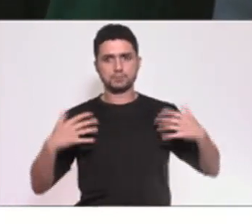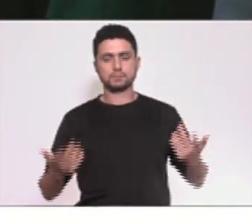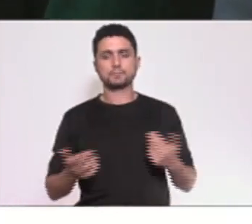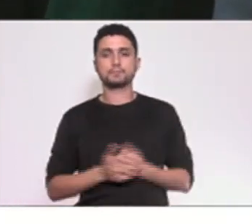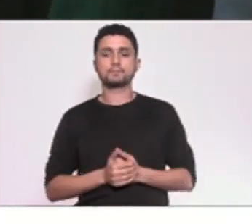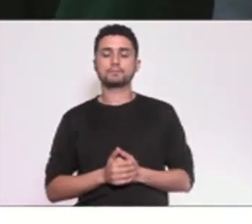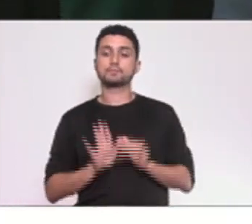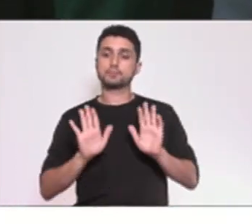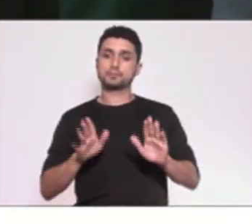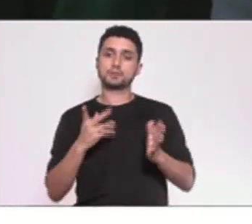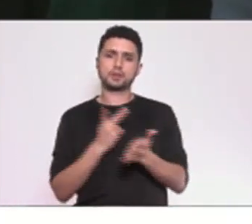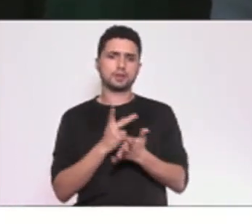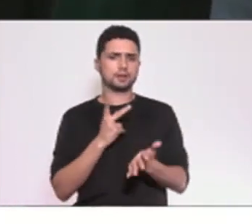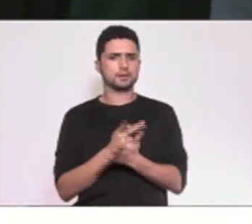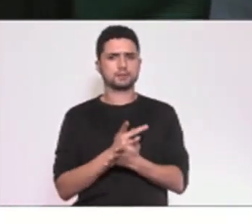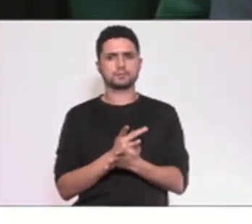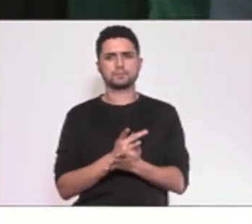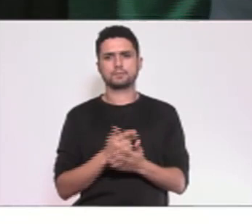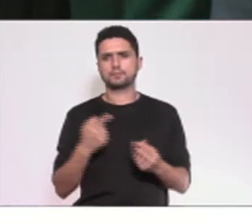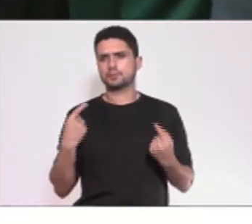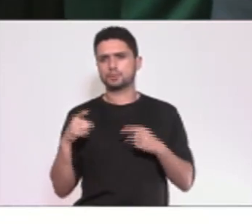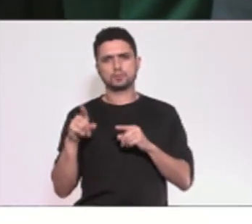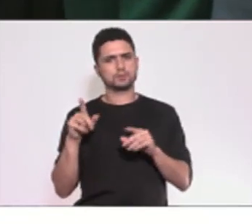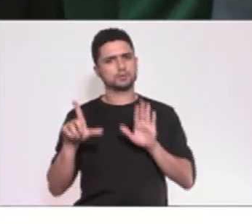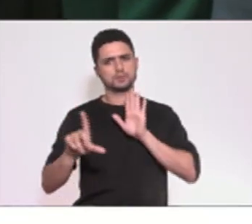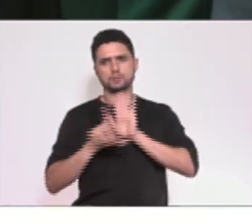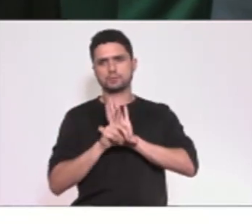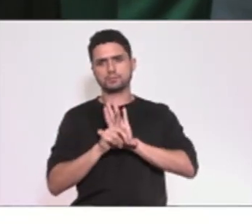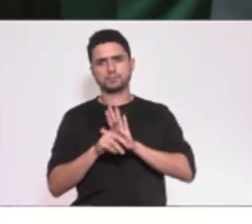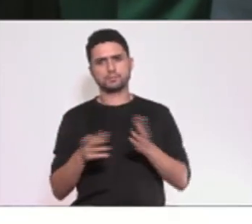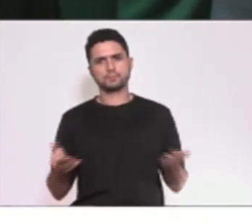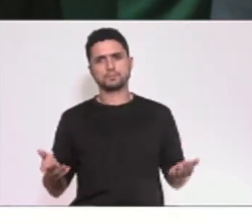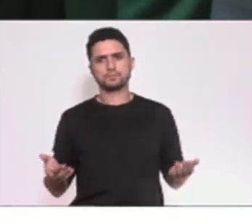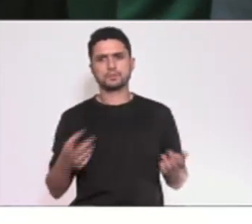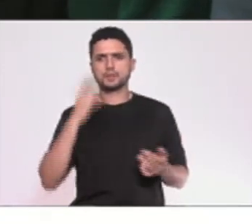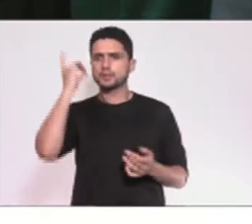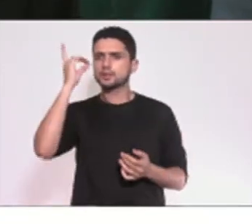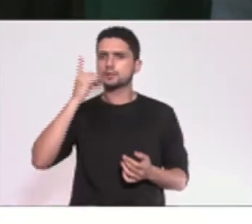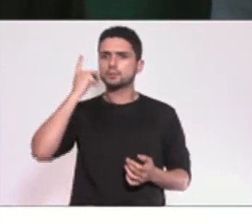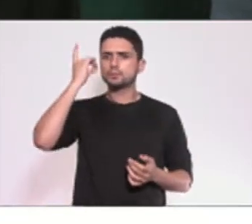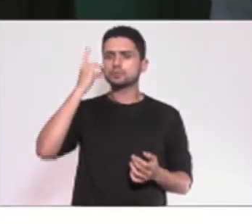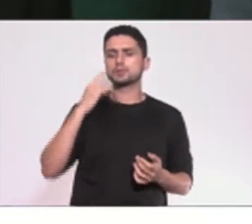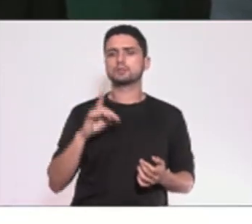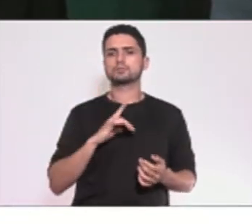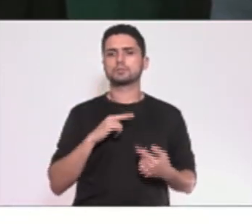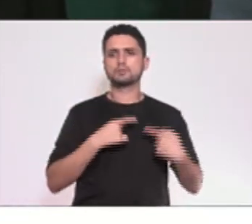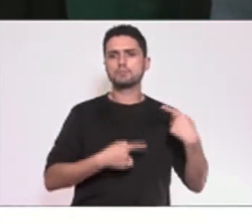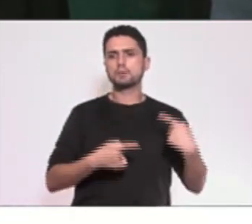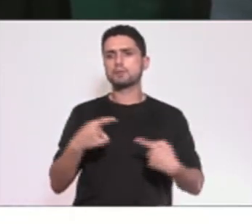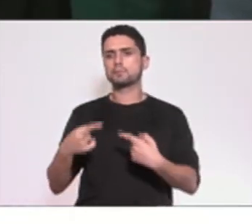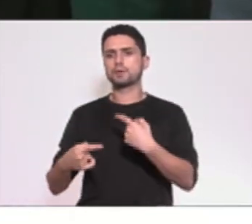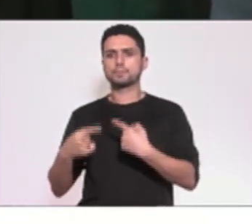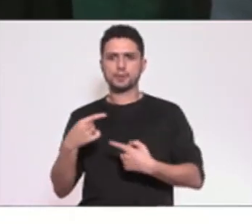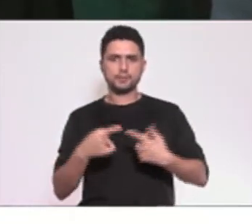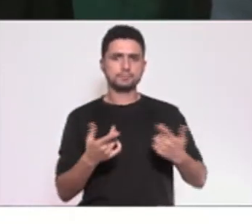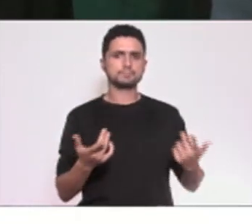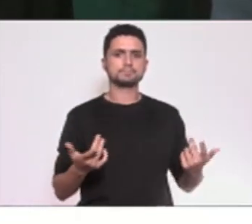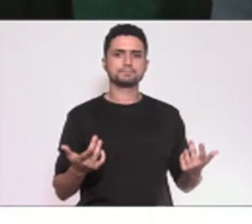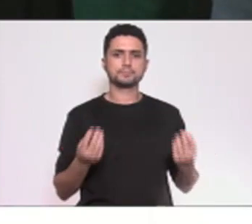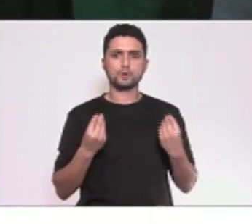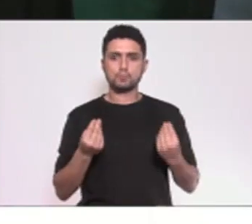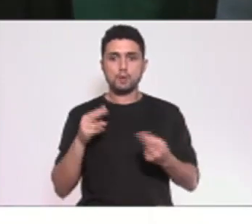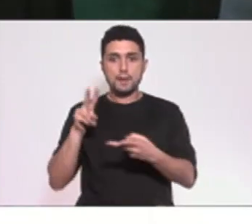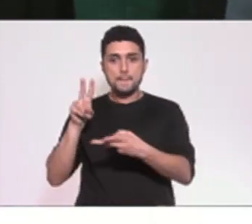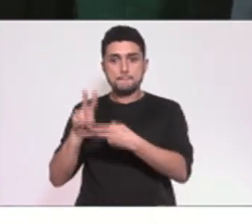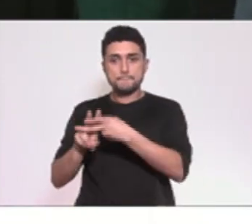Mas é errado, é ilegal um deputado, à luz da Constituição, estar